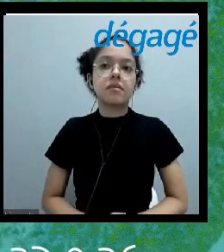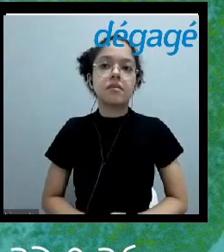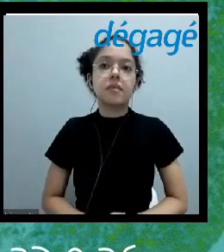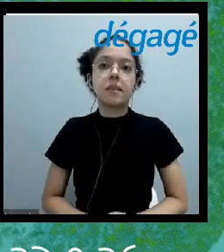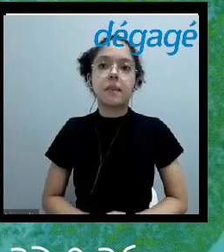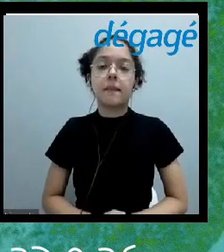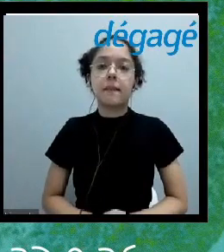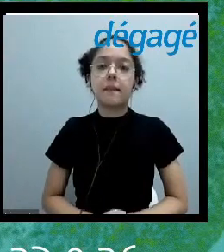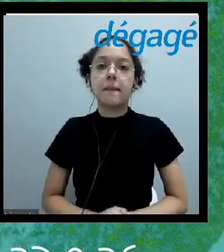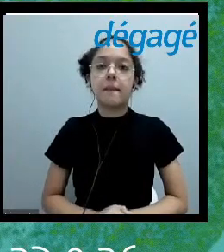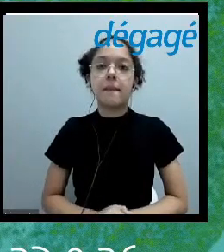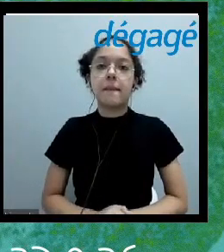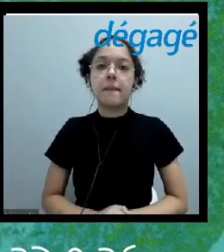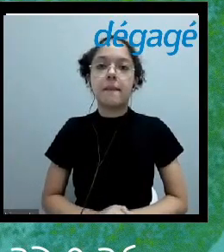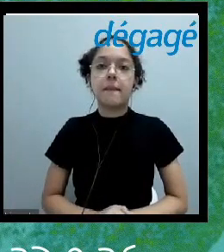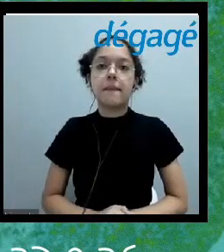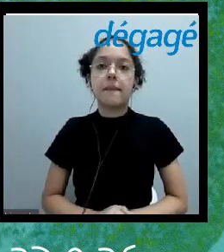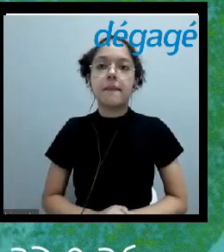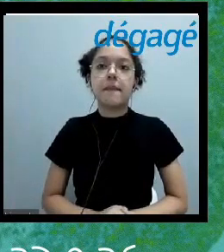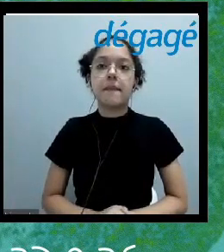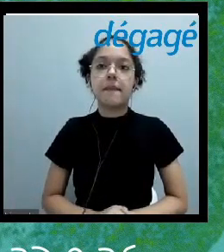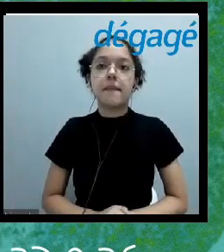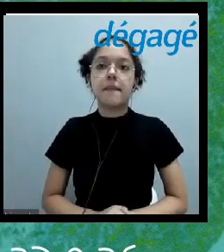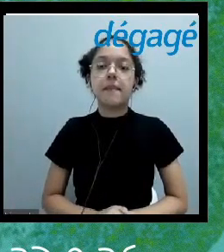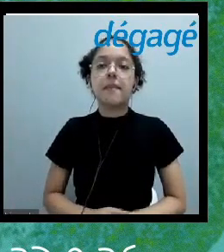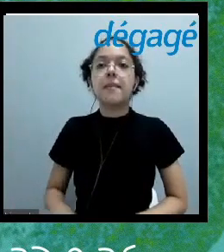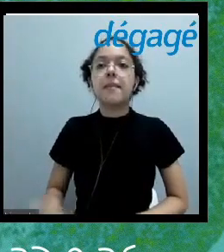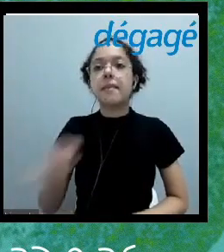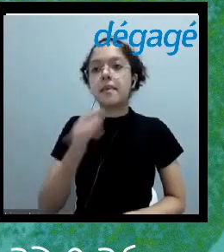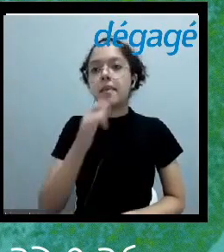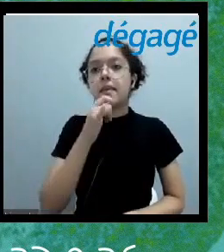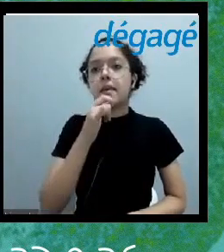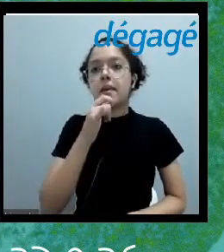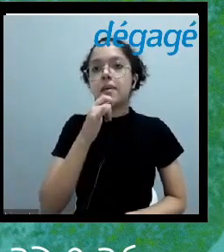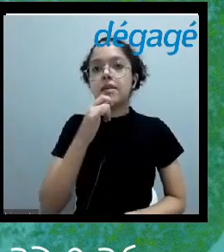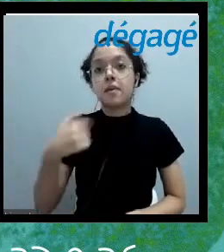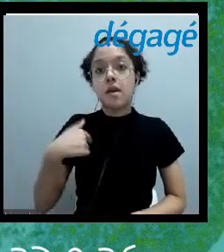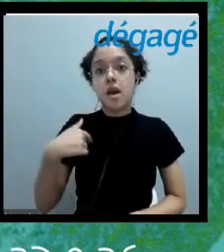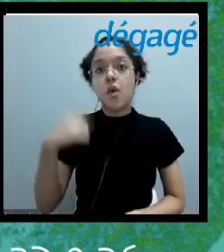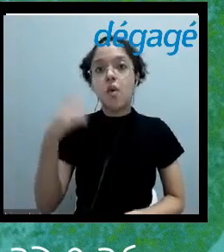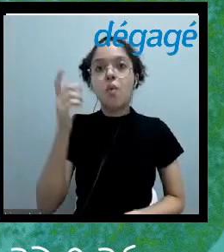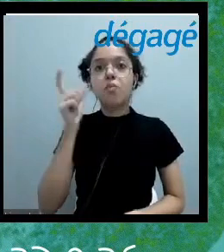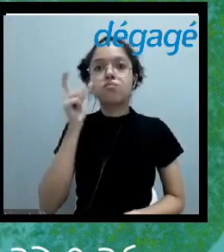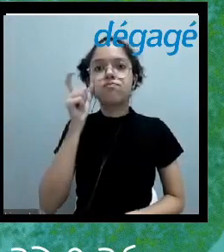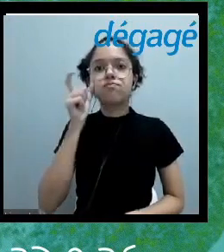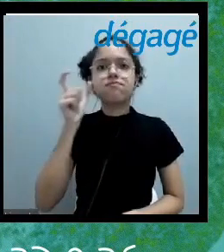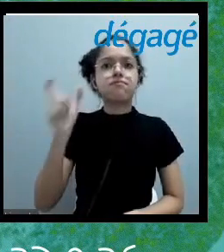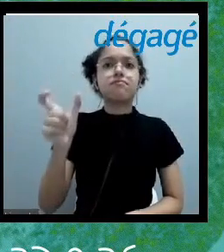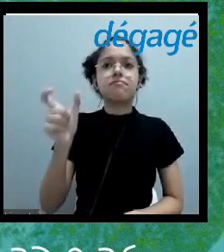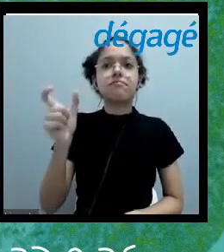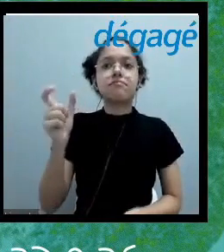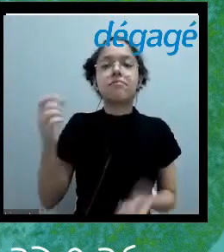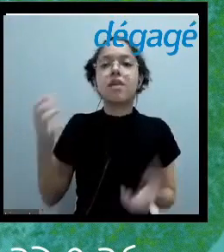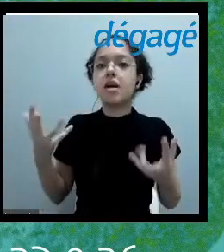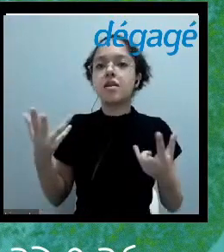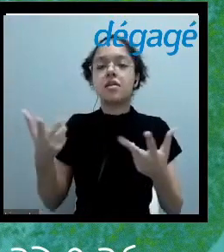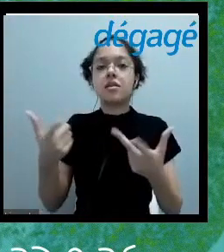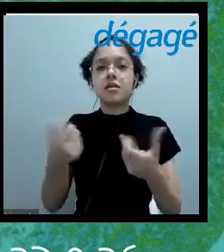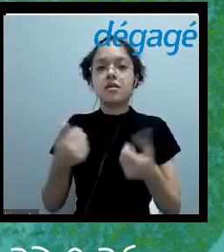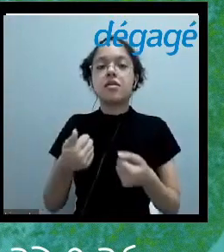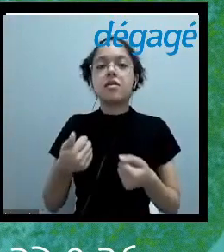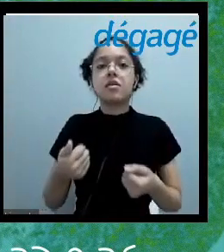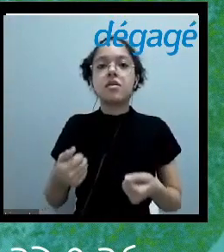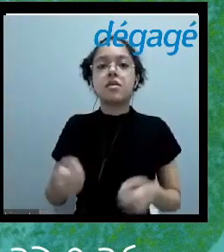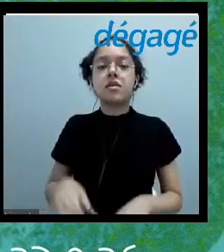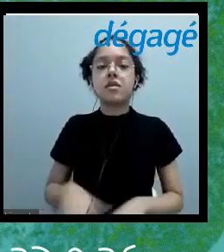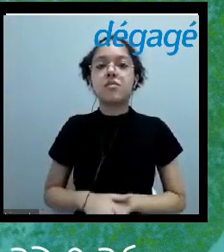Enfim, a imitação. E aí, por exemplo, eu acho fenomenal a coisa do teatro, porque eu acabei